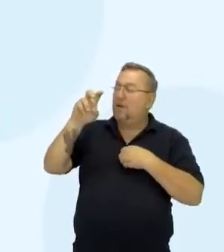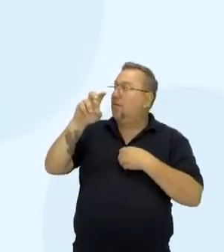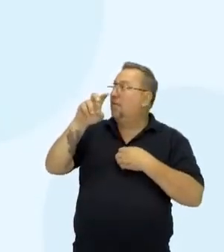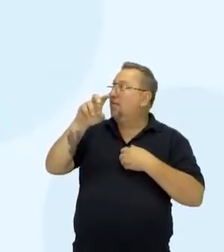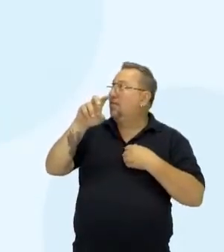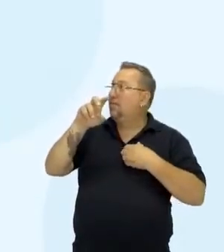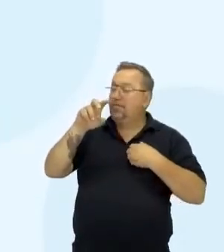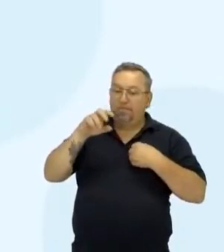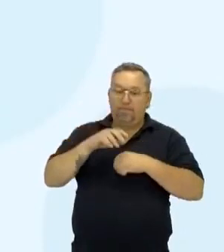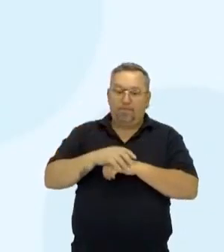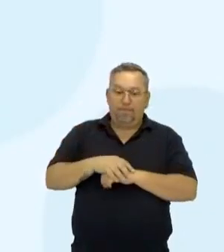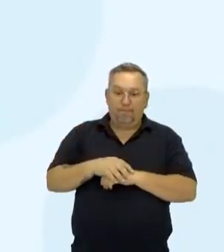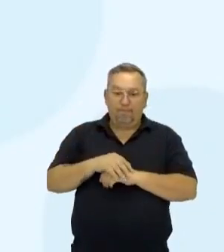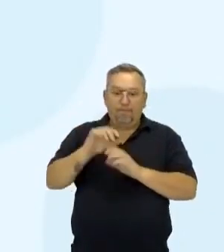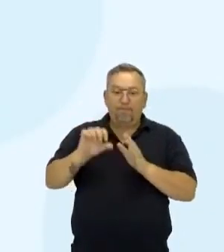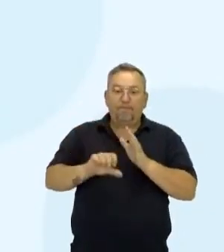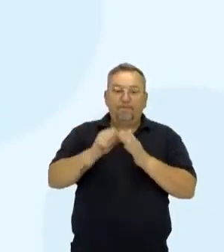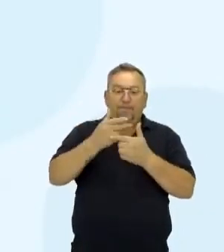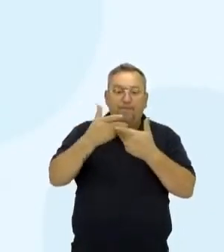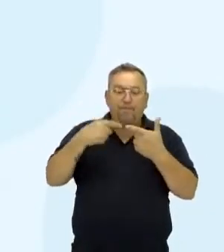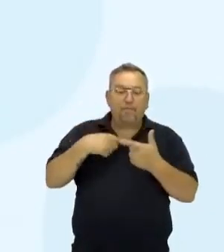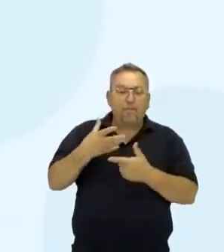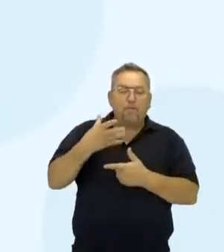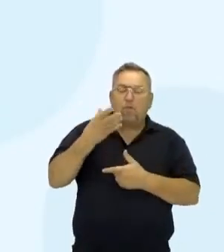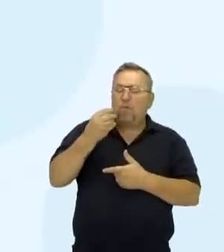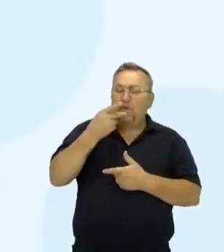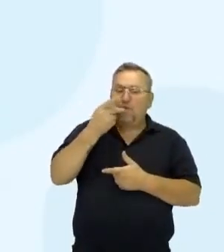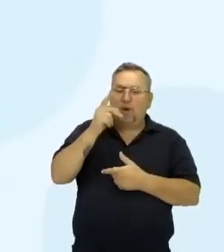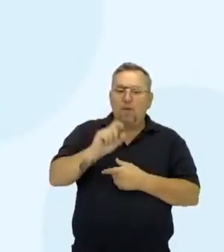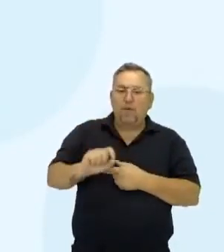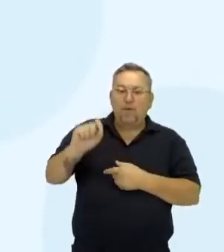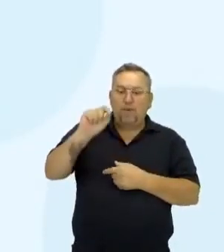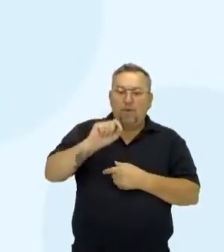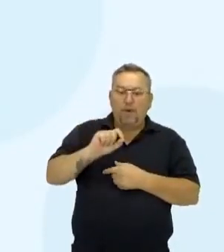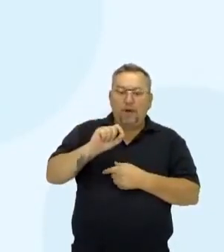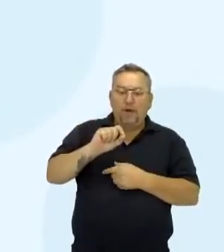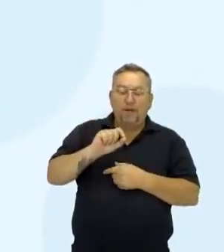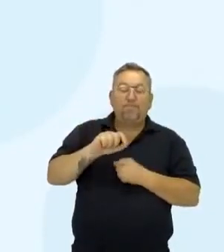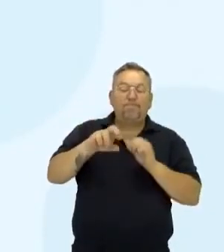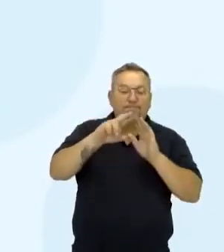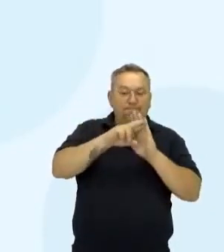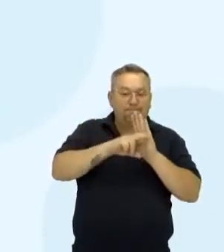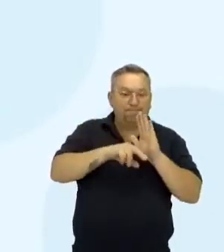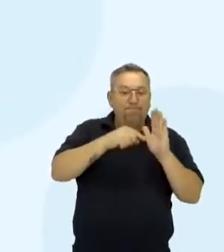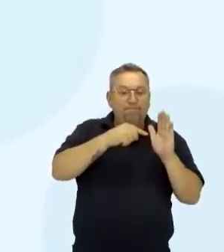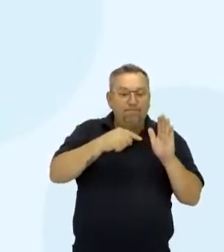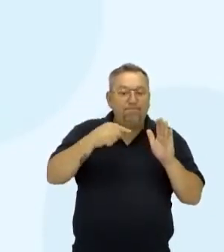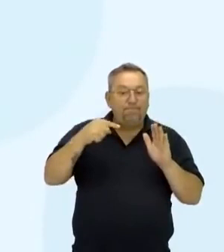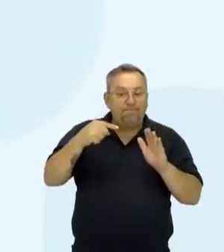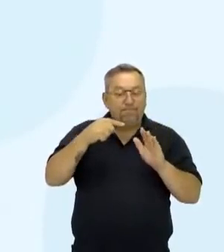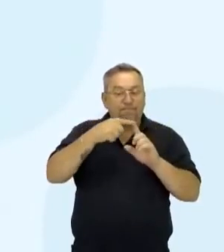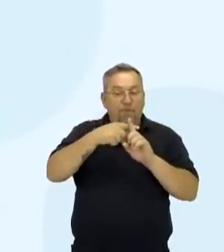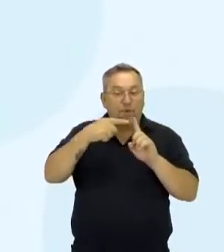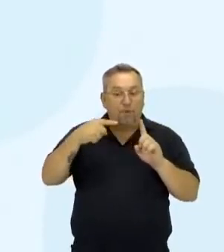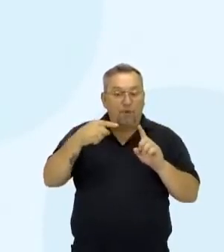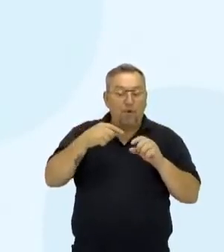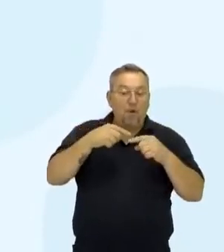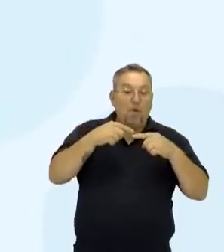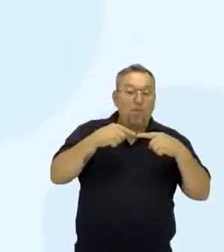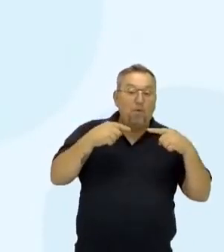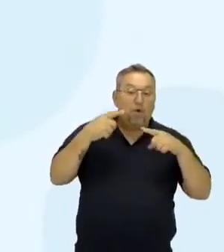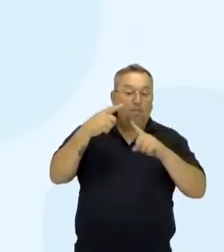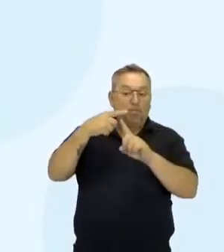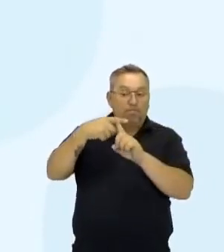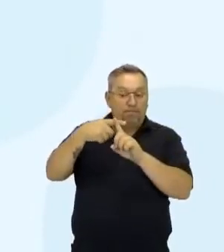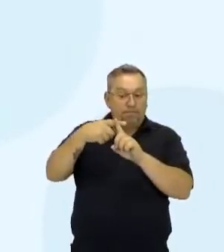tá? Primeira coisa, eu queria muito falar com vocês é a regra de sinal. Então eu tenho o seguinte, ó, é positivo e negativo